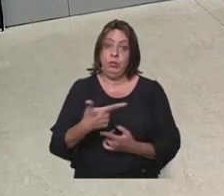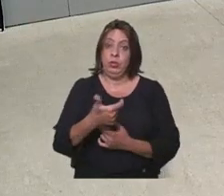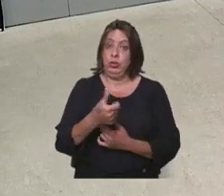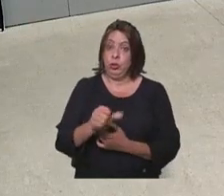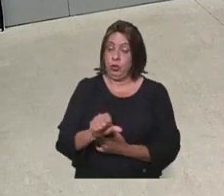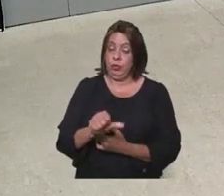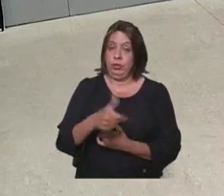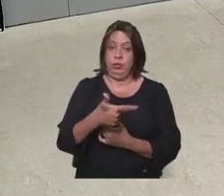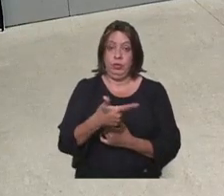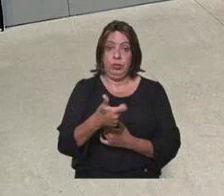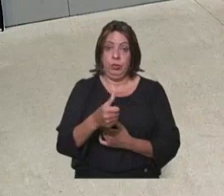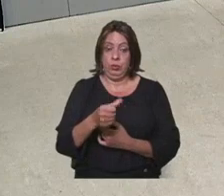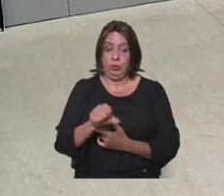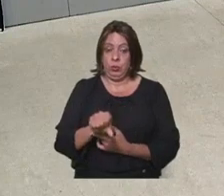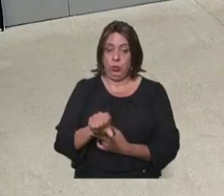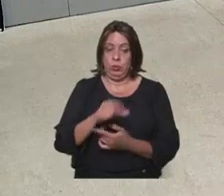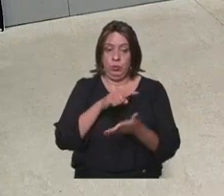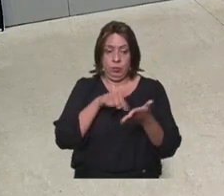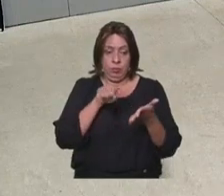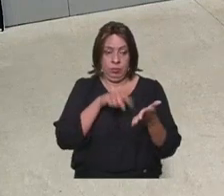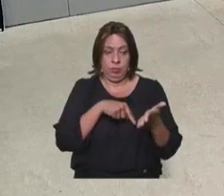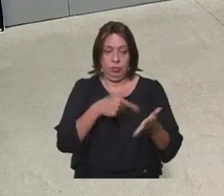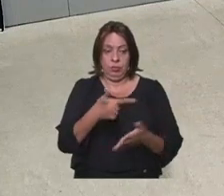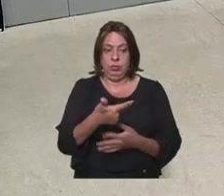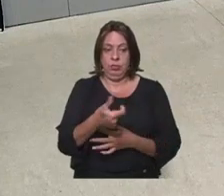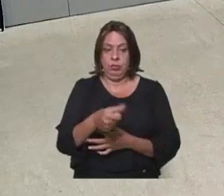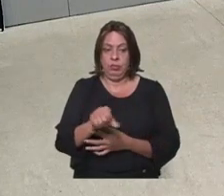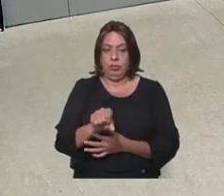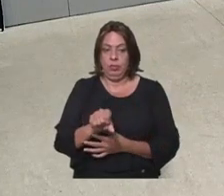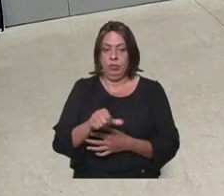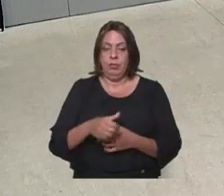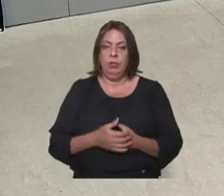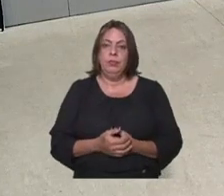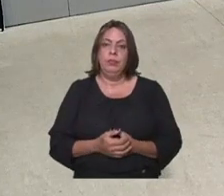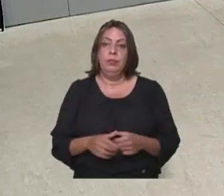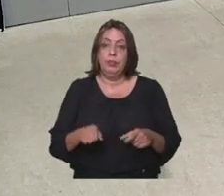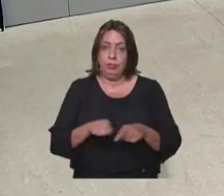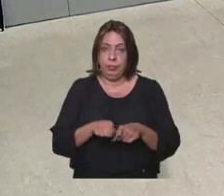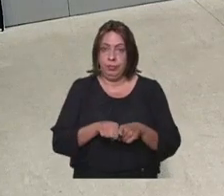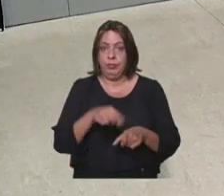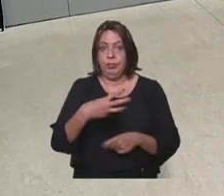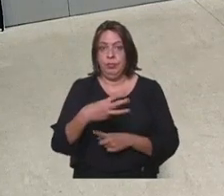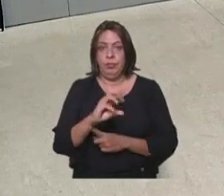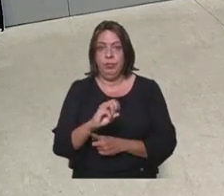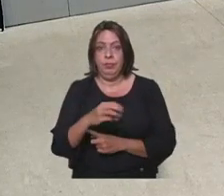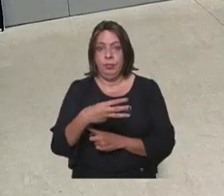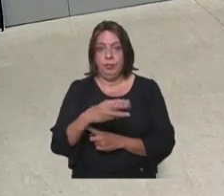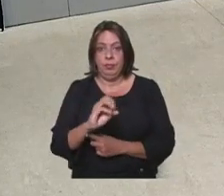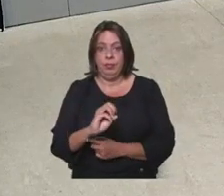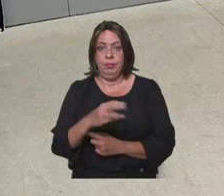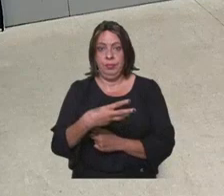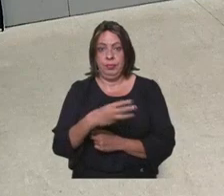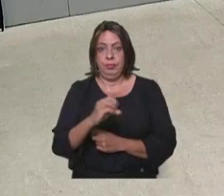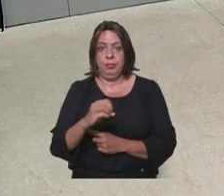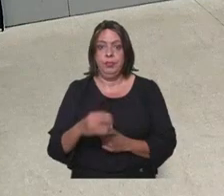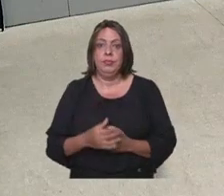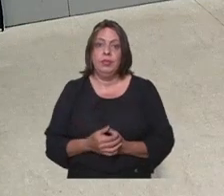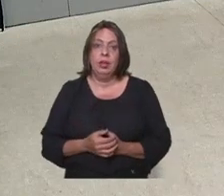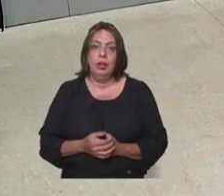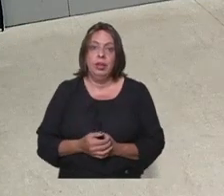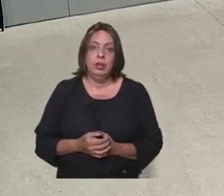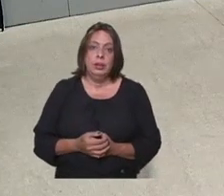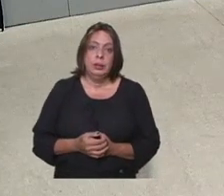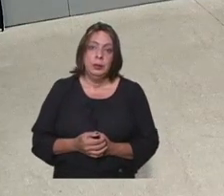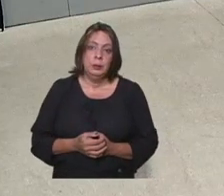29, 29, marque aí, 29, 29, sobe também o de número 30, 30, bolinha de número